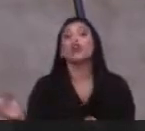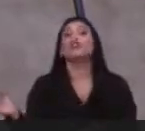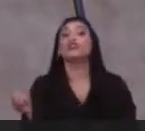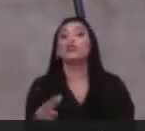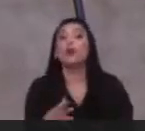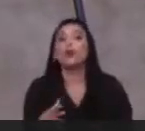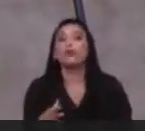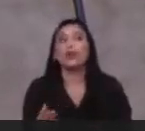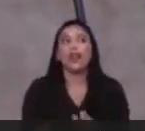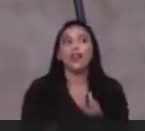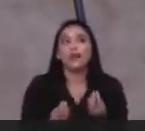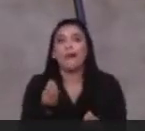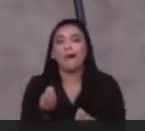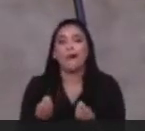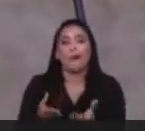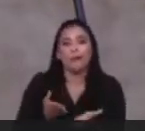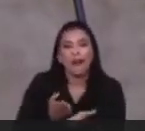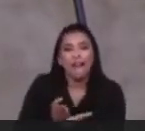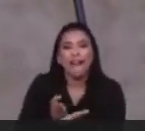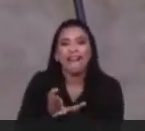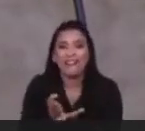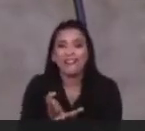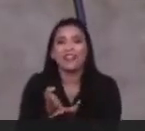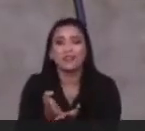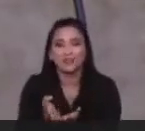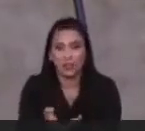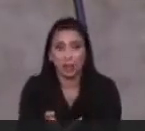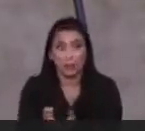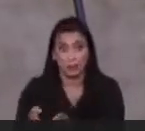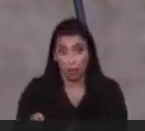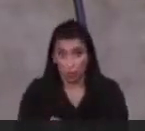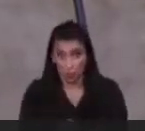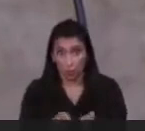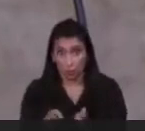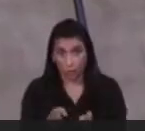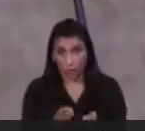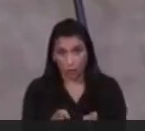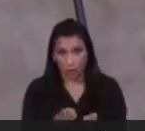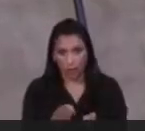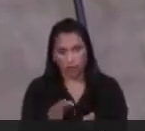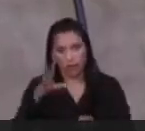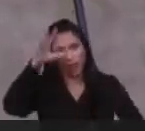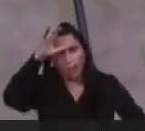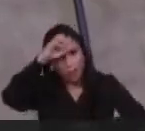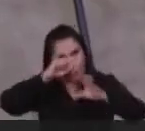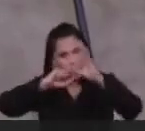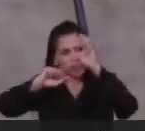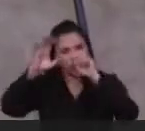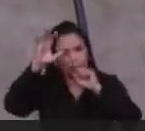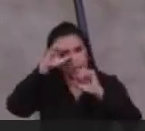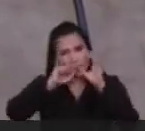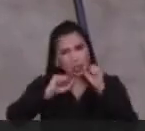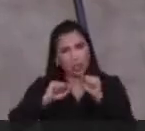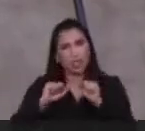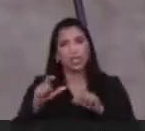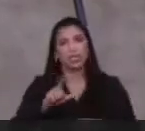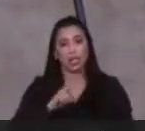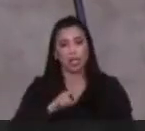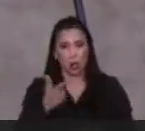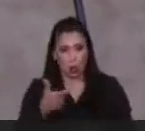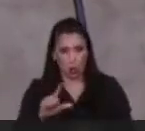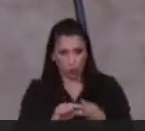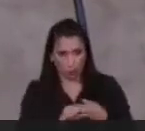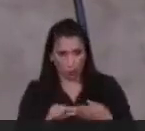novo é o jeito de caminhar. E o caminho, há muito aprendera com o espanhol Antônio